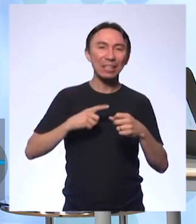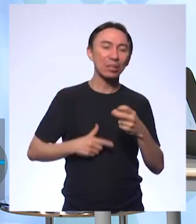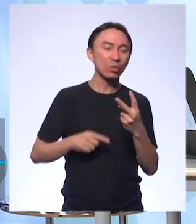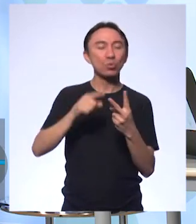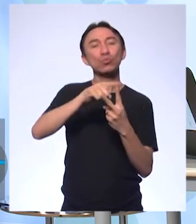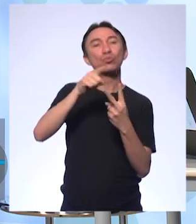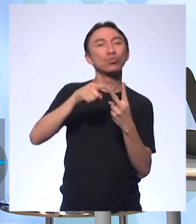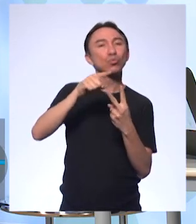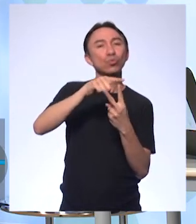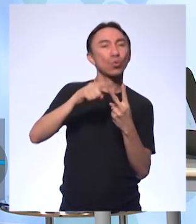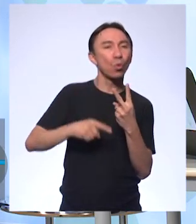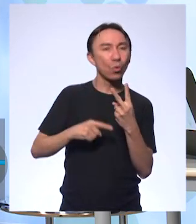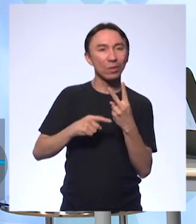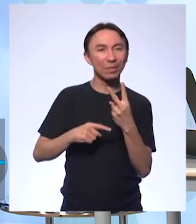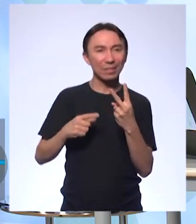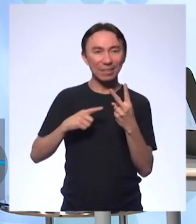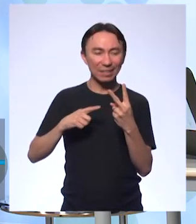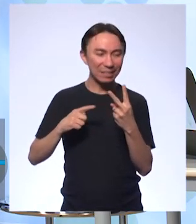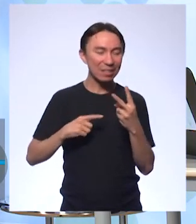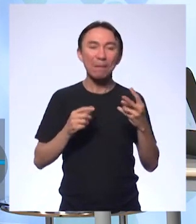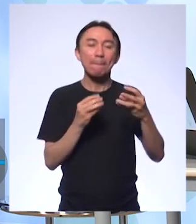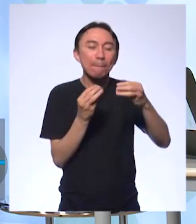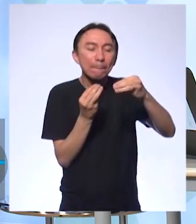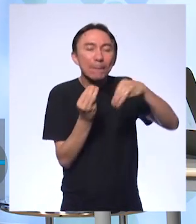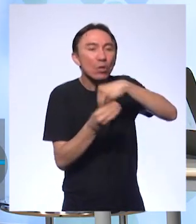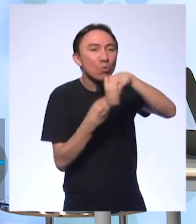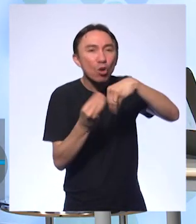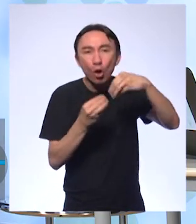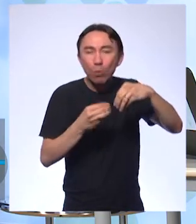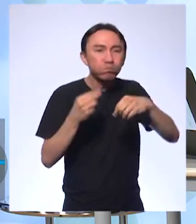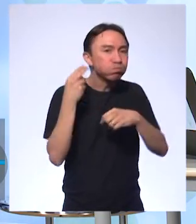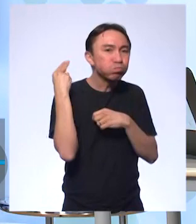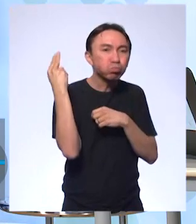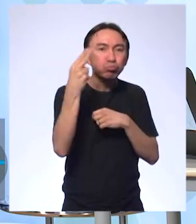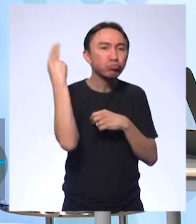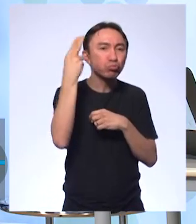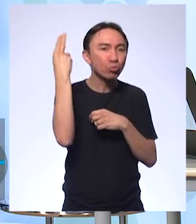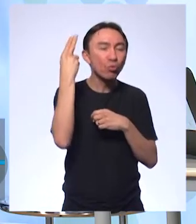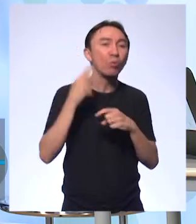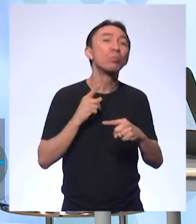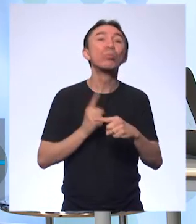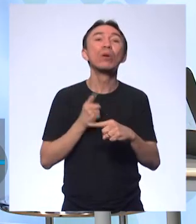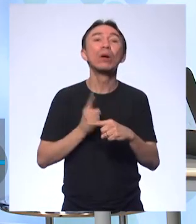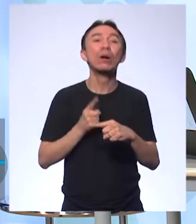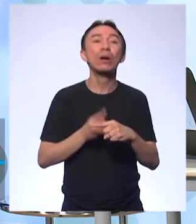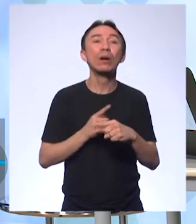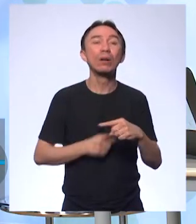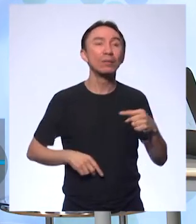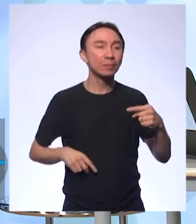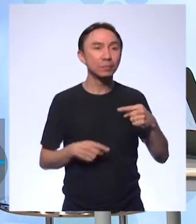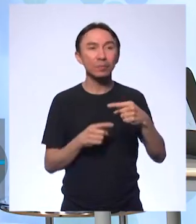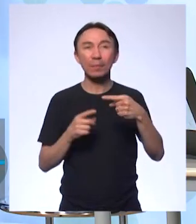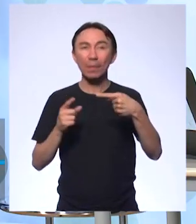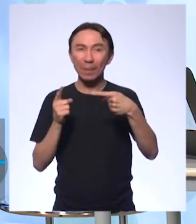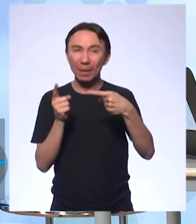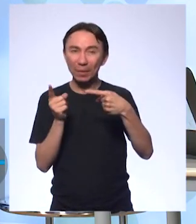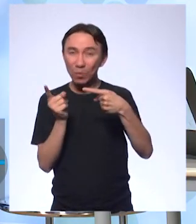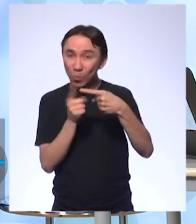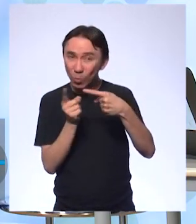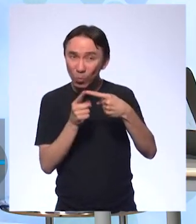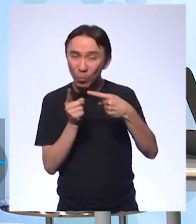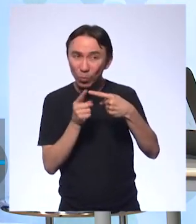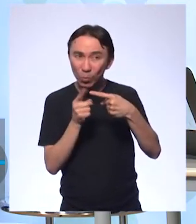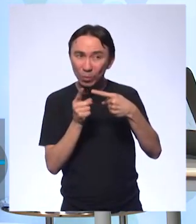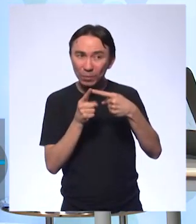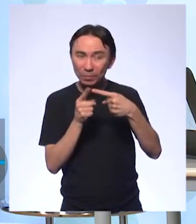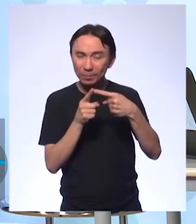ou seja, que eles não vão se misturar. Perfeito? Então, por quê? Porque vamos trabalhar lá o que nós vimos lá atrás? Deixa